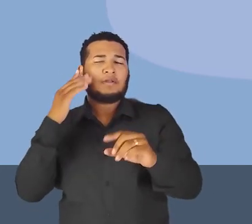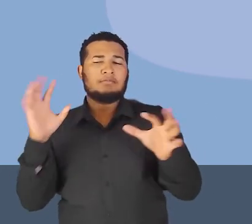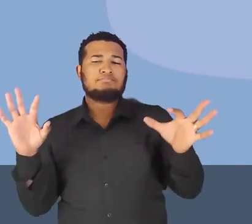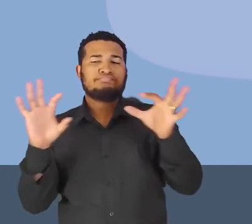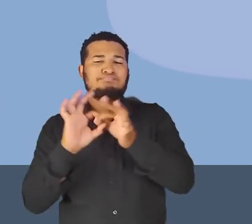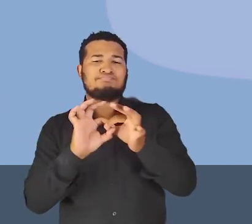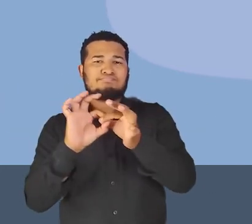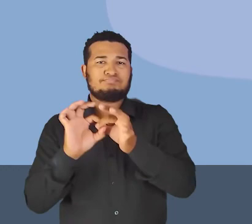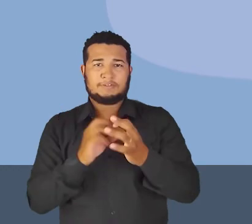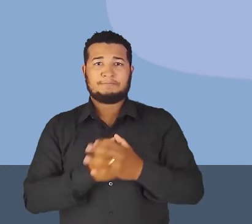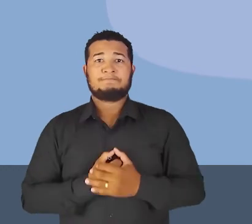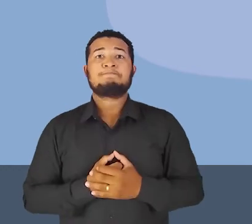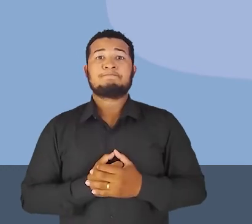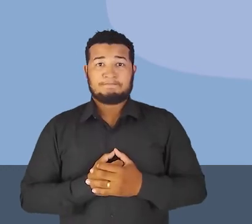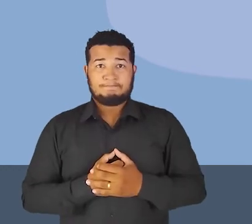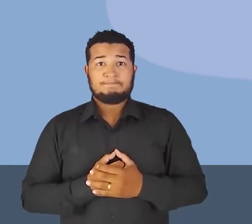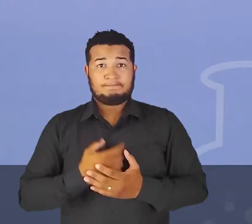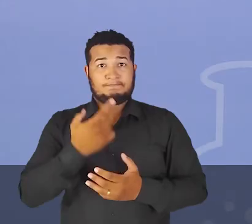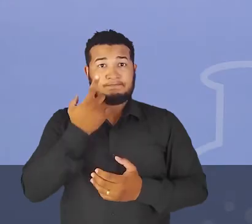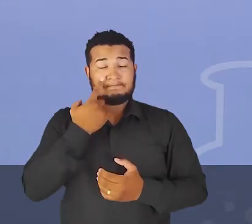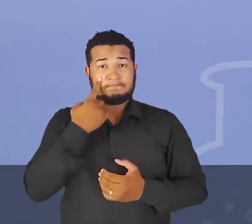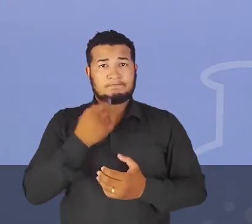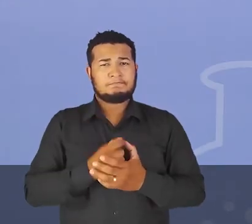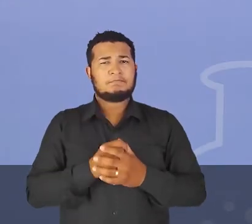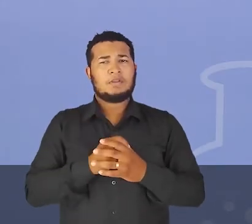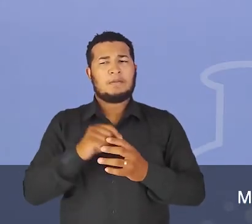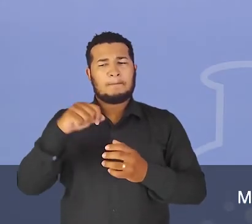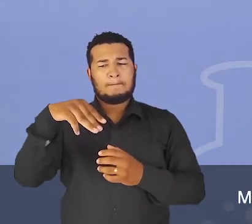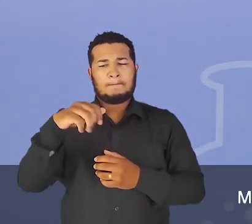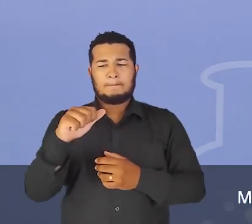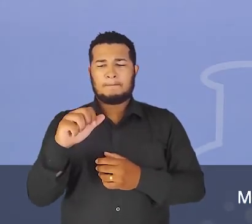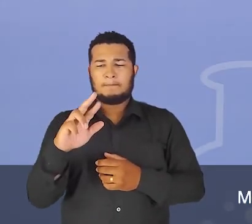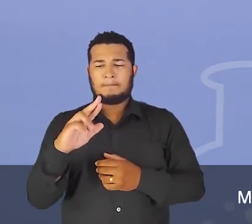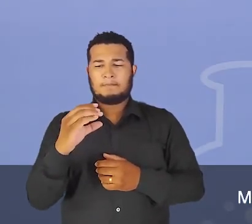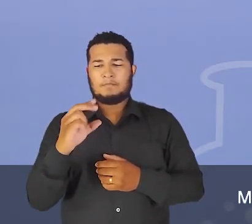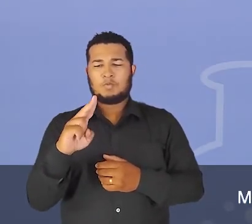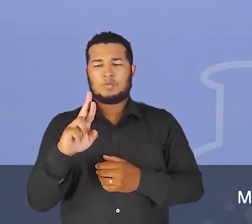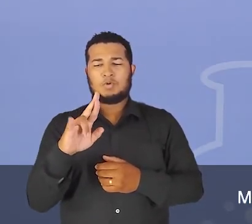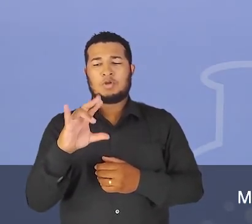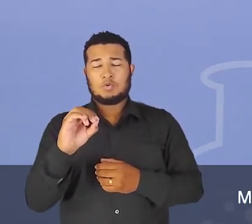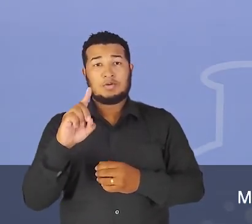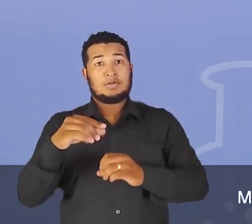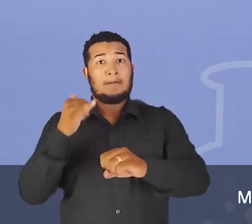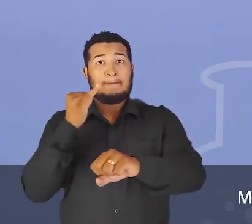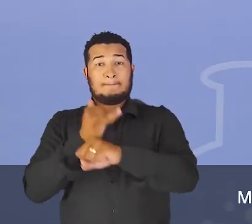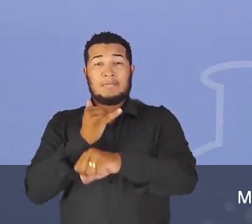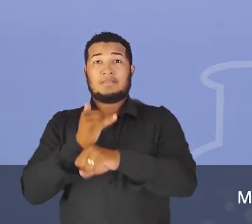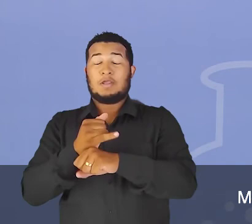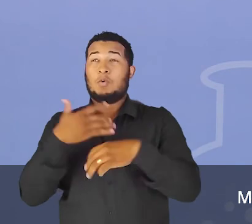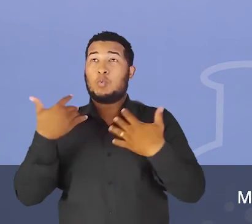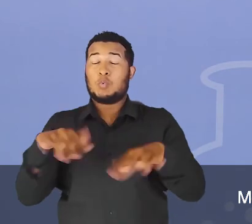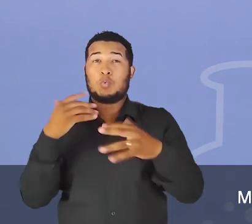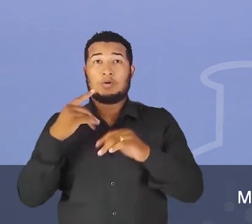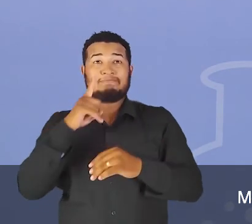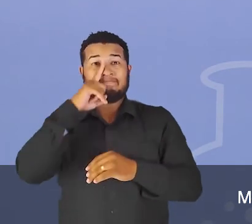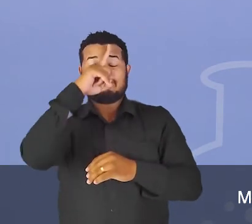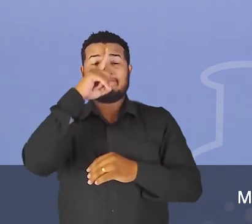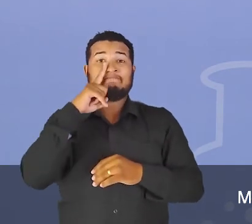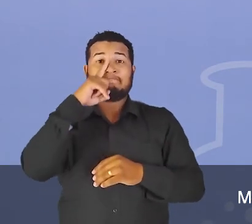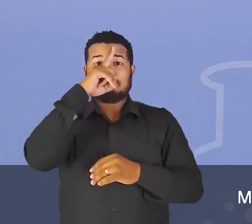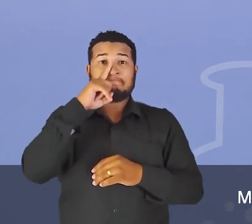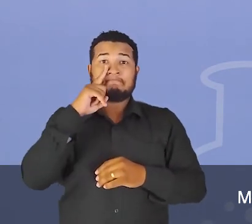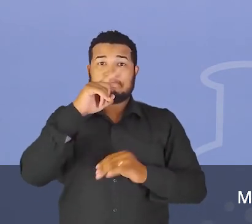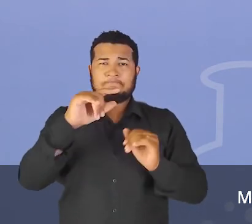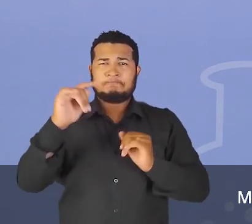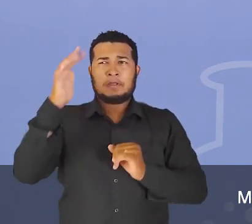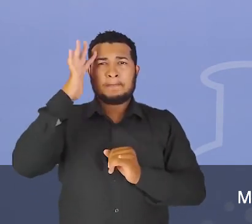óxido de mercúrio e grafite. Gente, olha aqui para mim, mercúrio. Mercúrio é um metal pesado, extremamente tóxico. Então, imagina